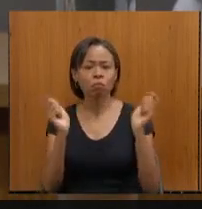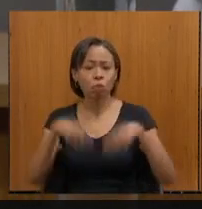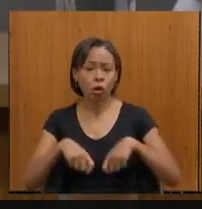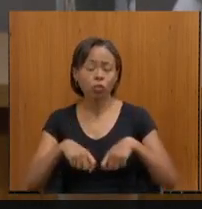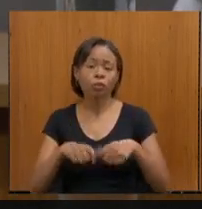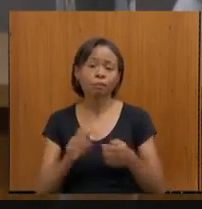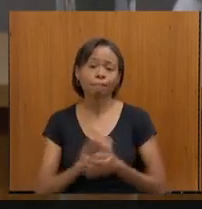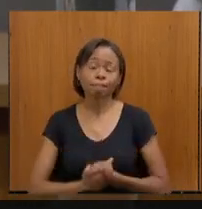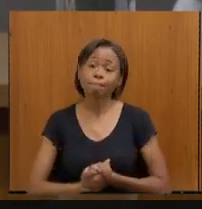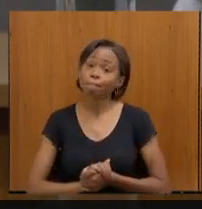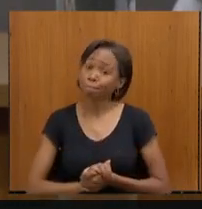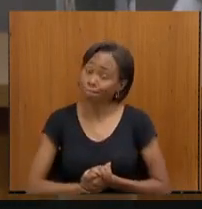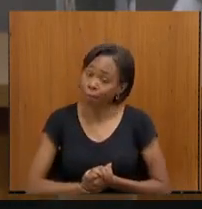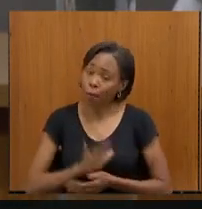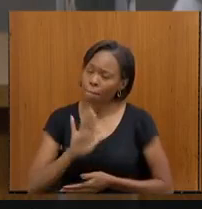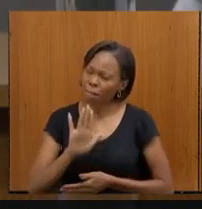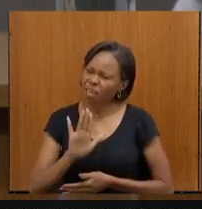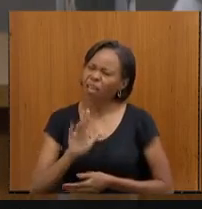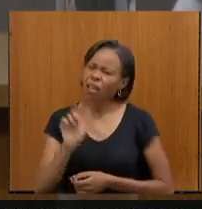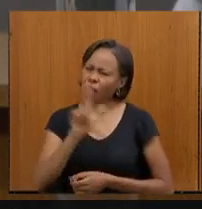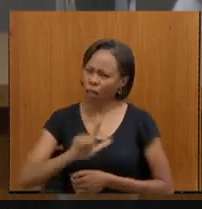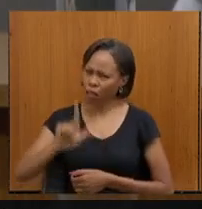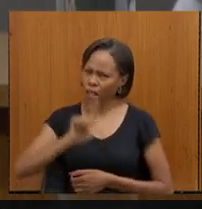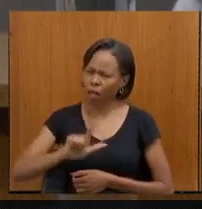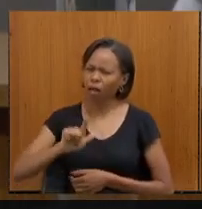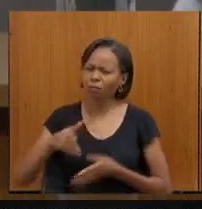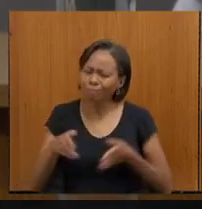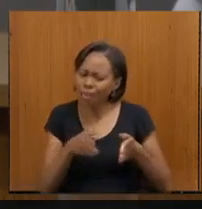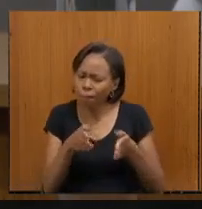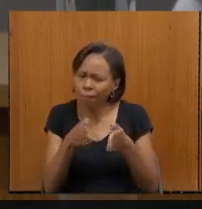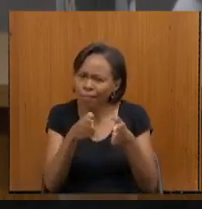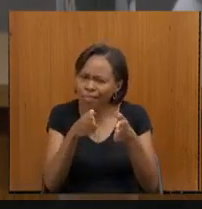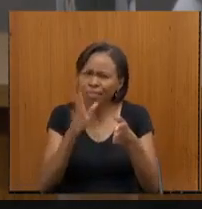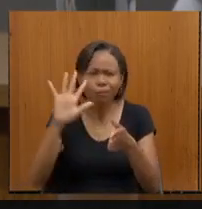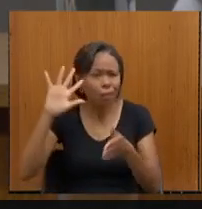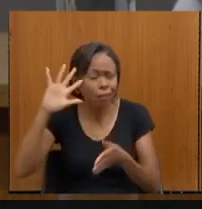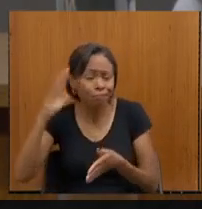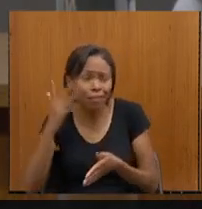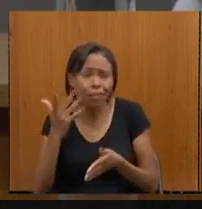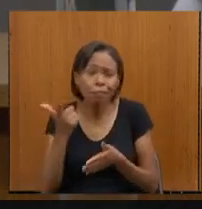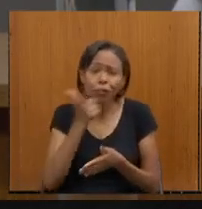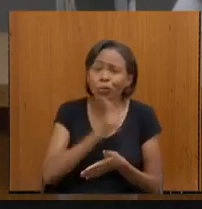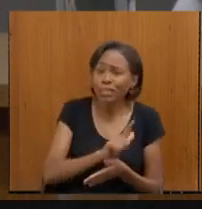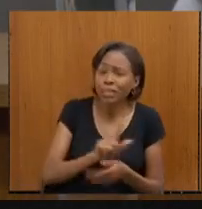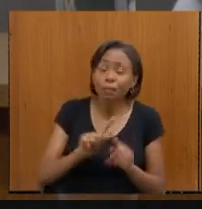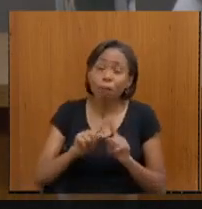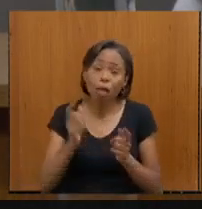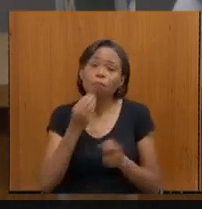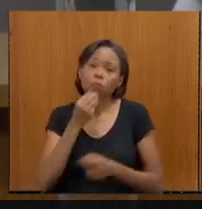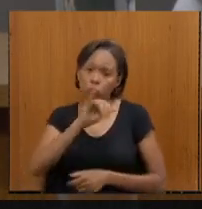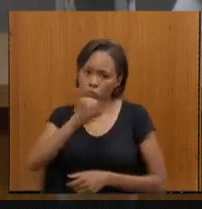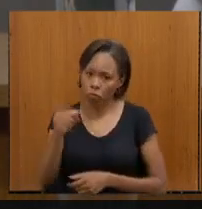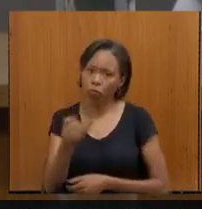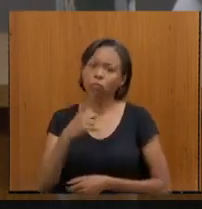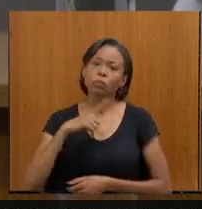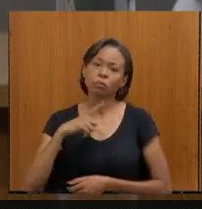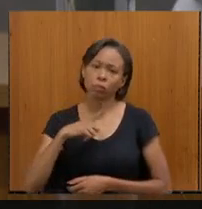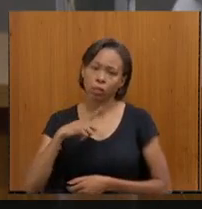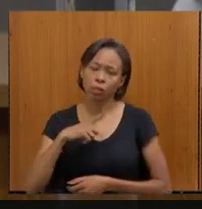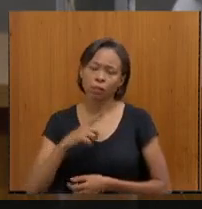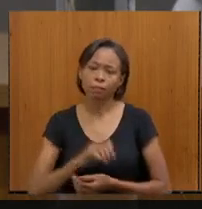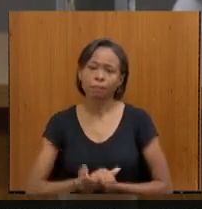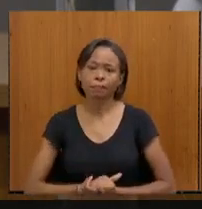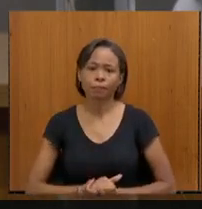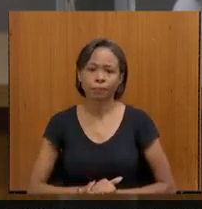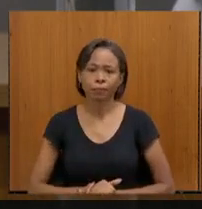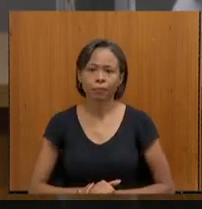posso uso Claro que isso é um caminho ainda a percorrer mas as oportunidades estão aí eu posso um celular por favor